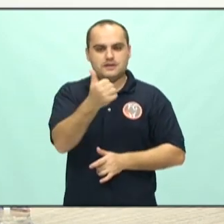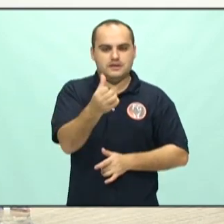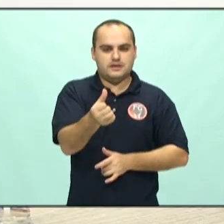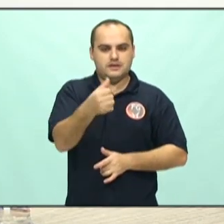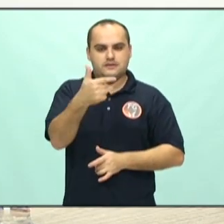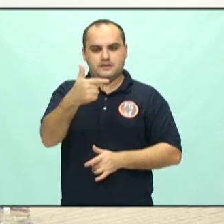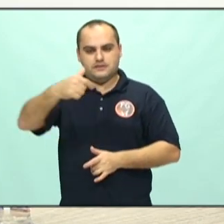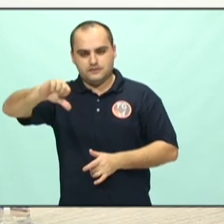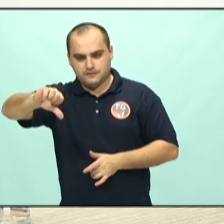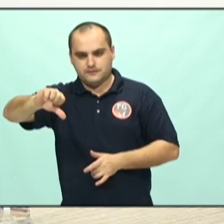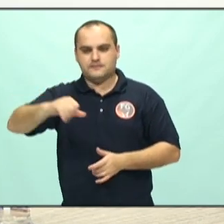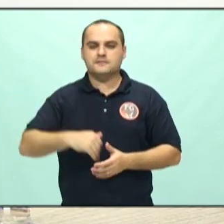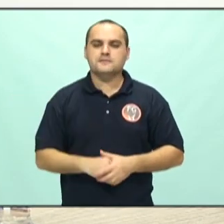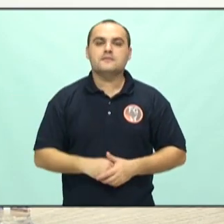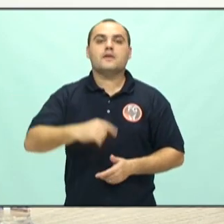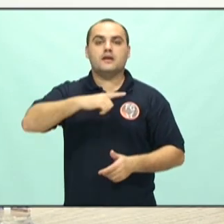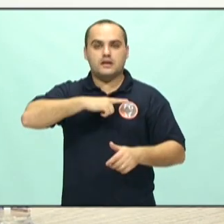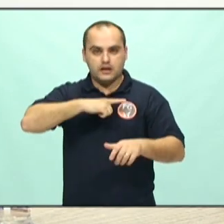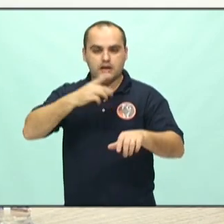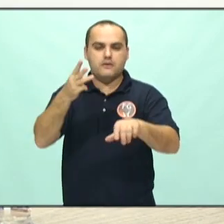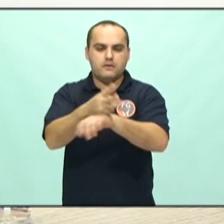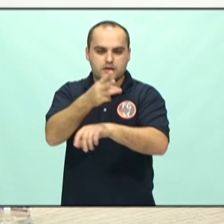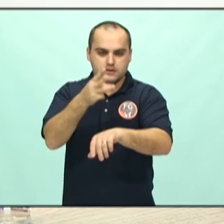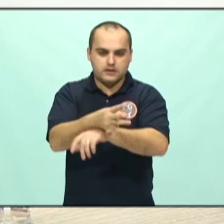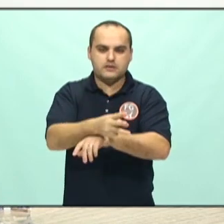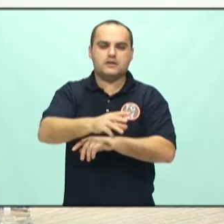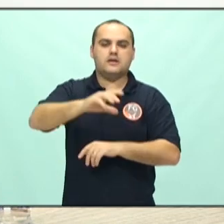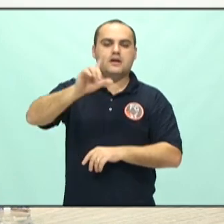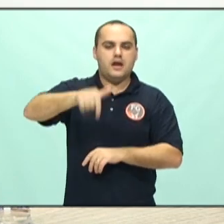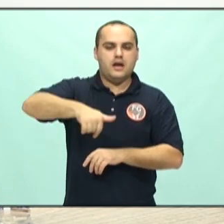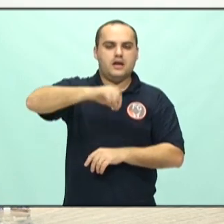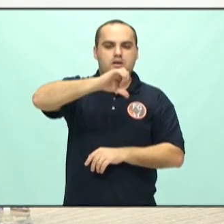3349-1629, e nós temos também um WhatsApp, que é o